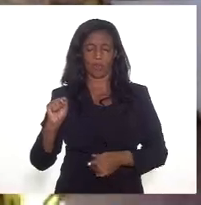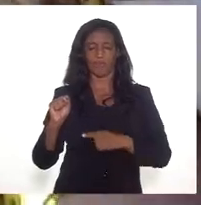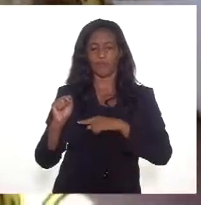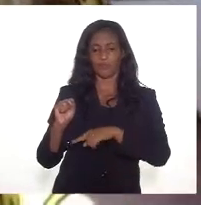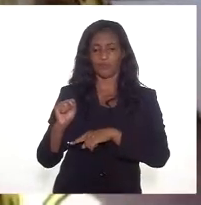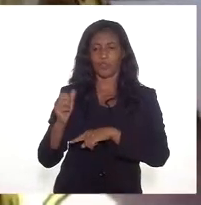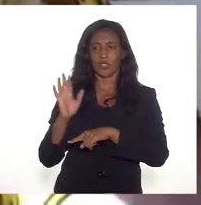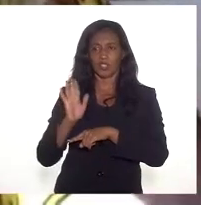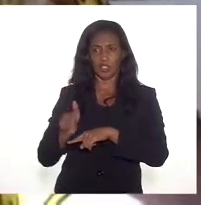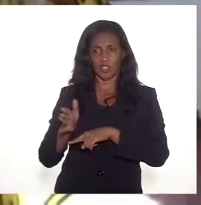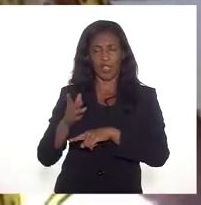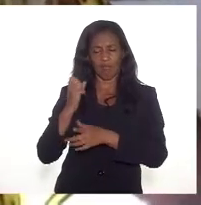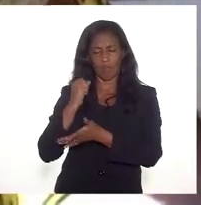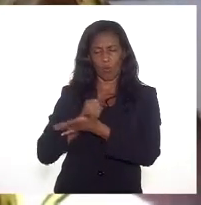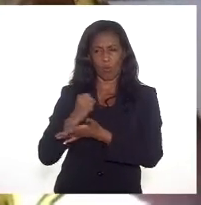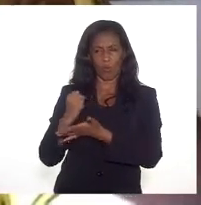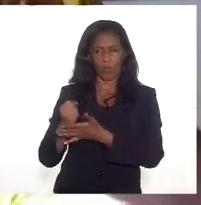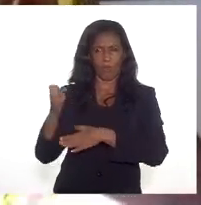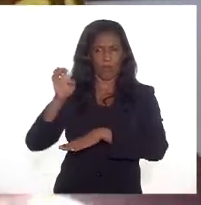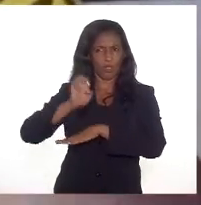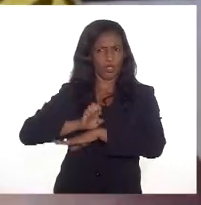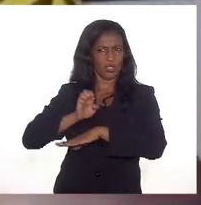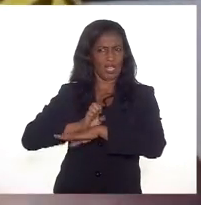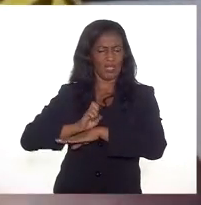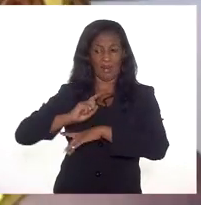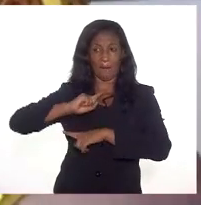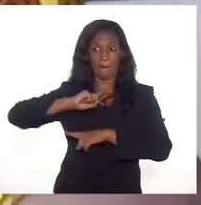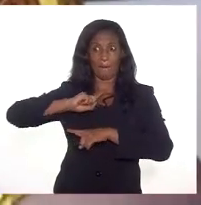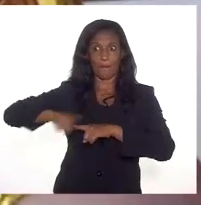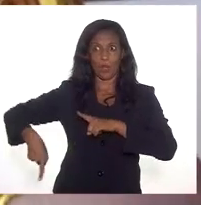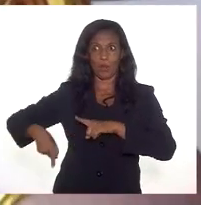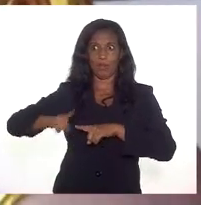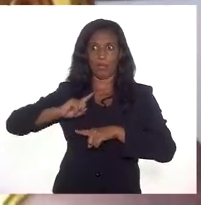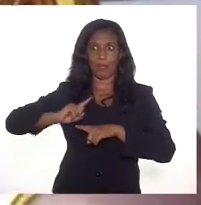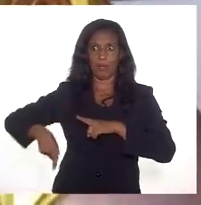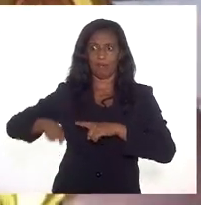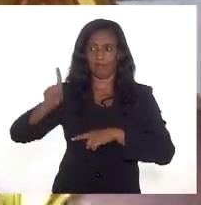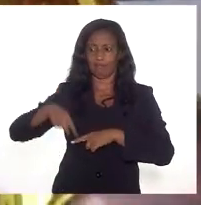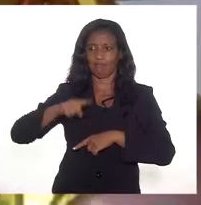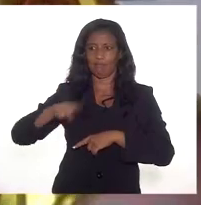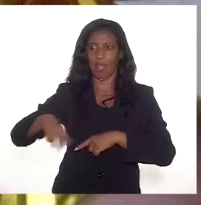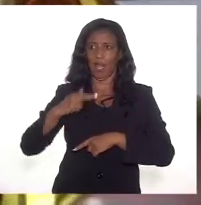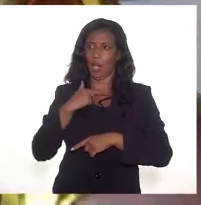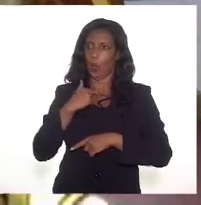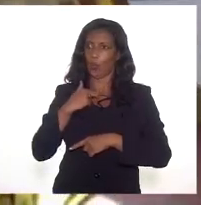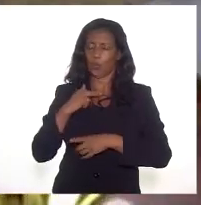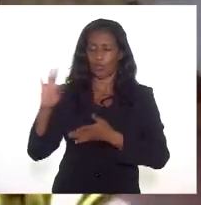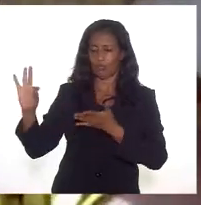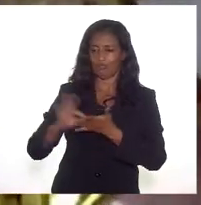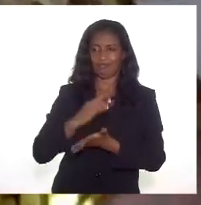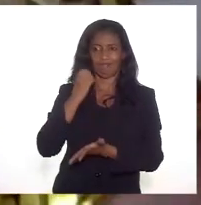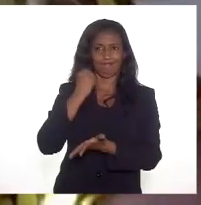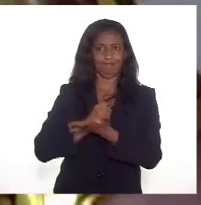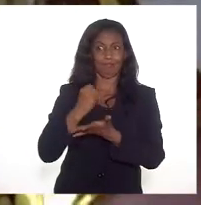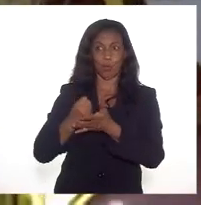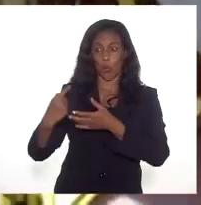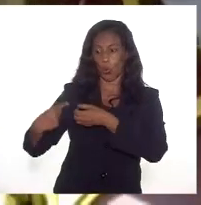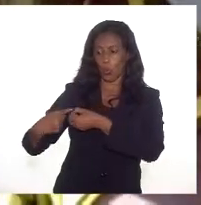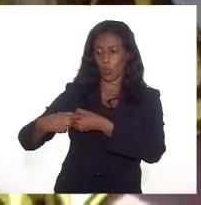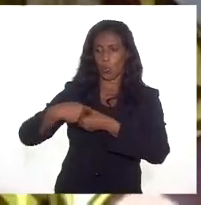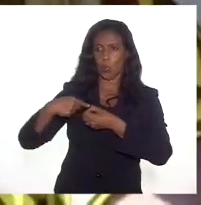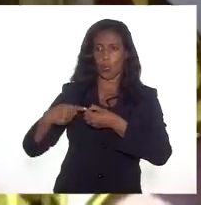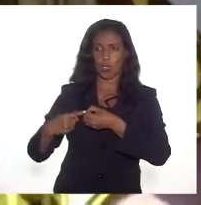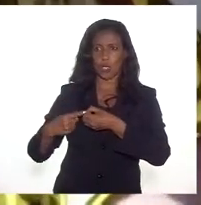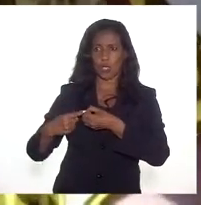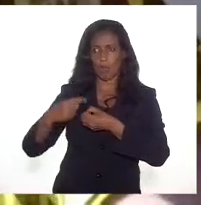à época, né, que foi contratada pelo Estado, ela estava proibida de absorver contratos com o município do Rio,